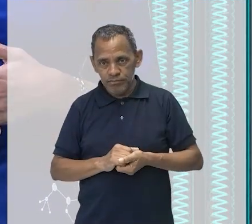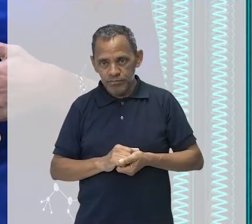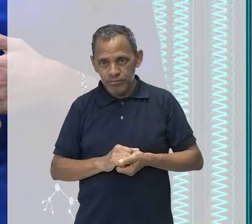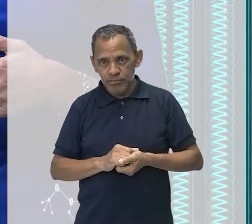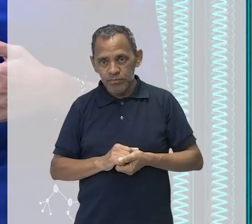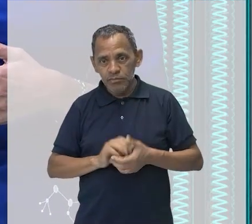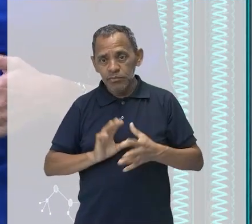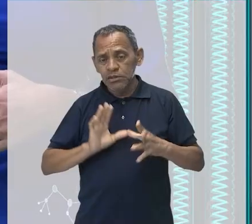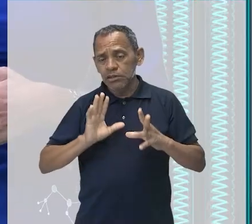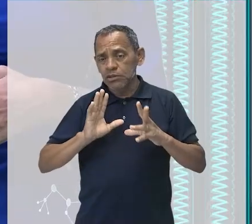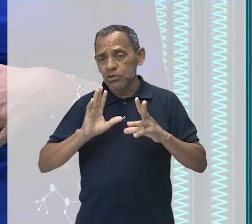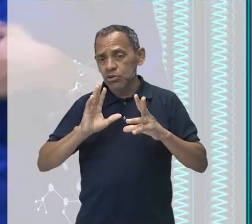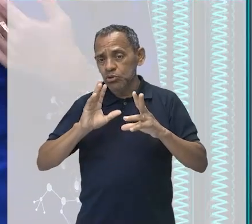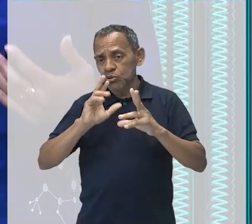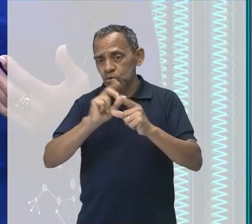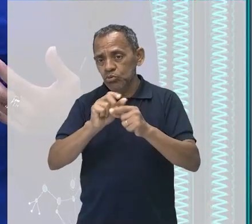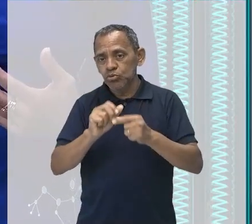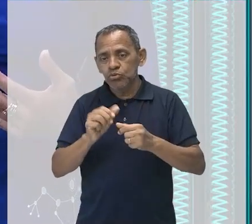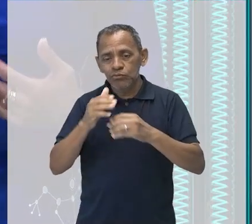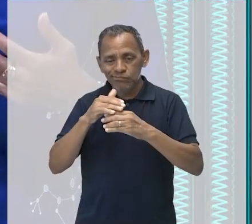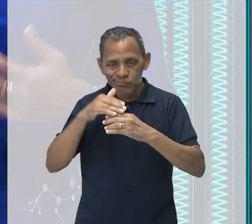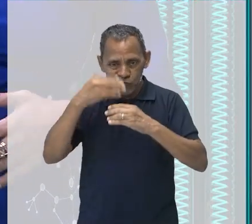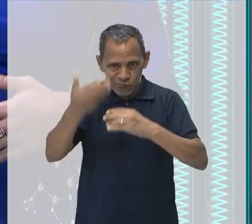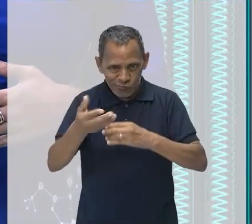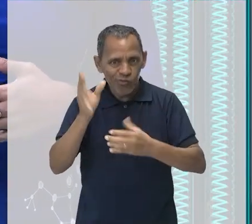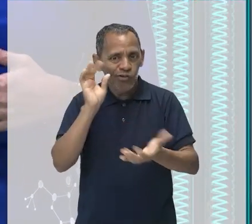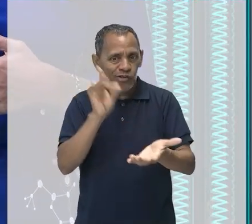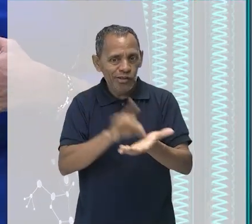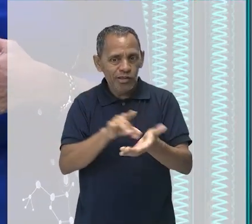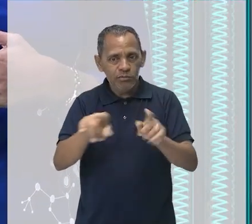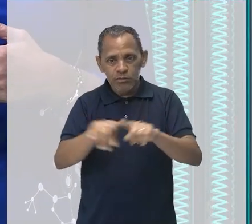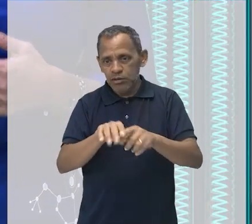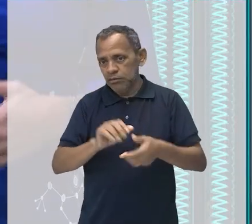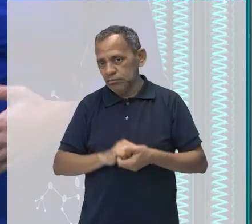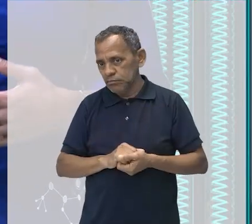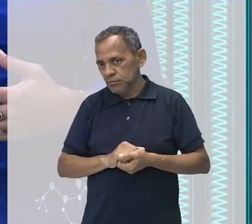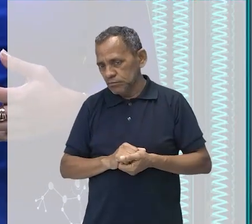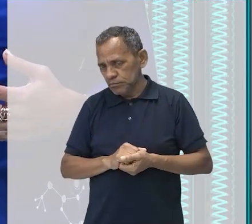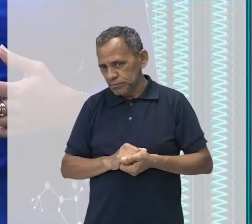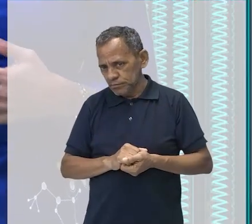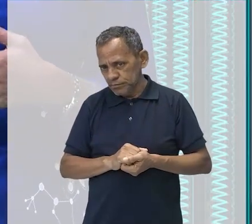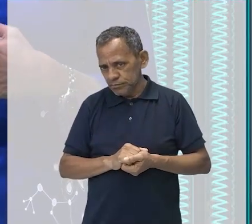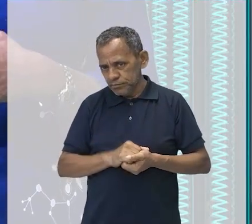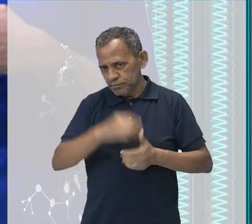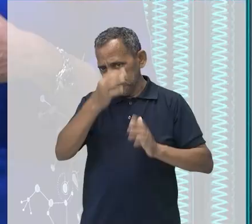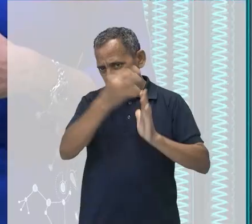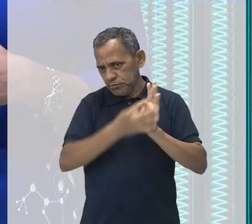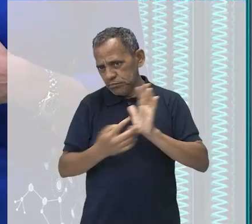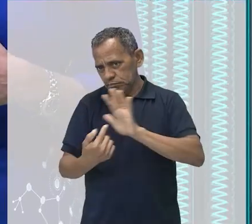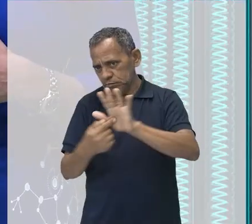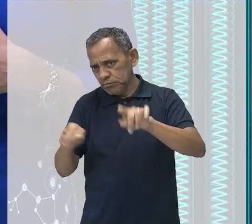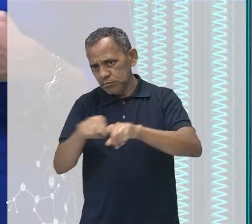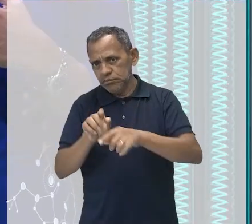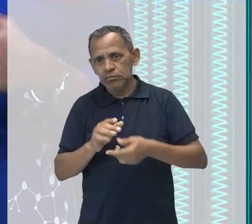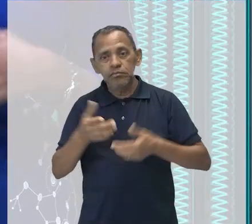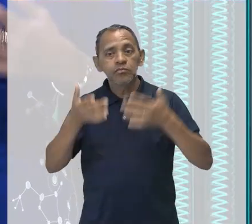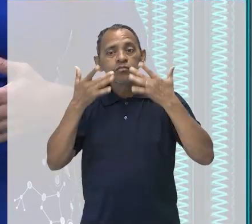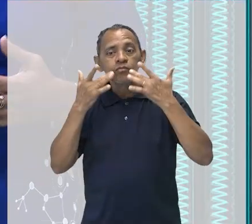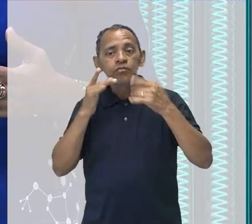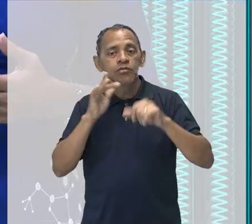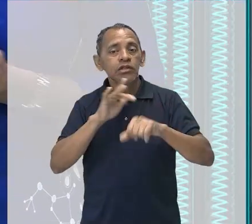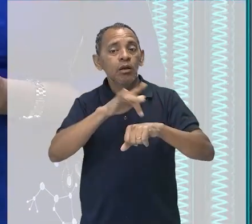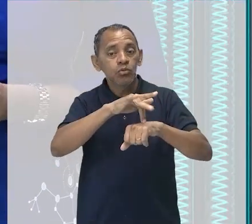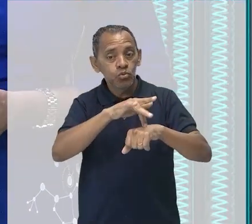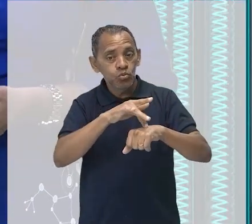ele é totalmente fora da realidade, ou seja, se você for num teatro do absurdo, vai ficar